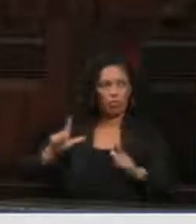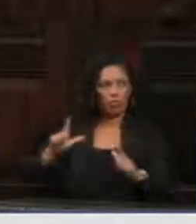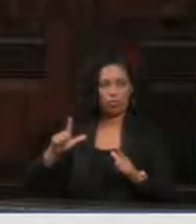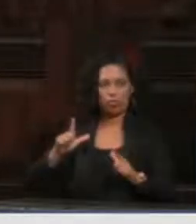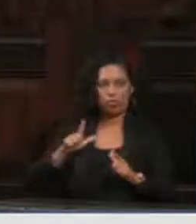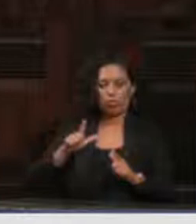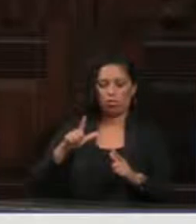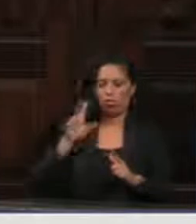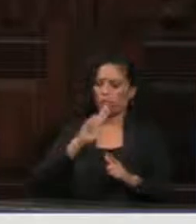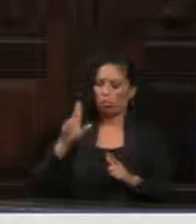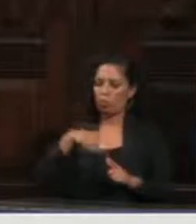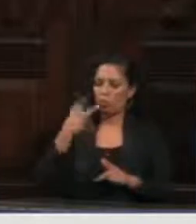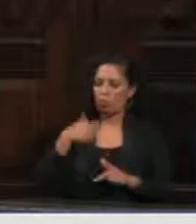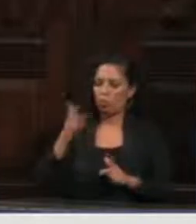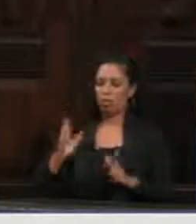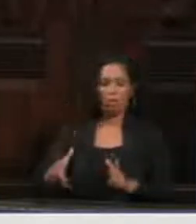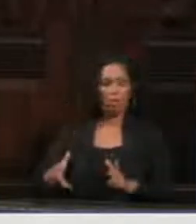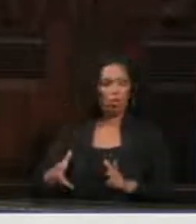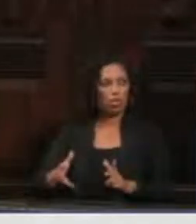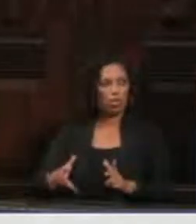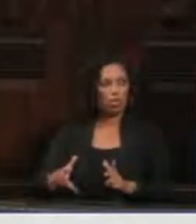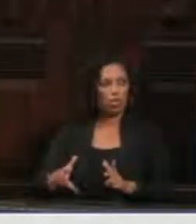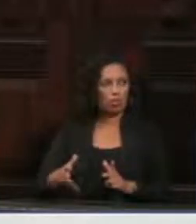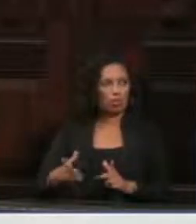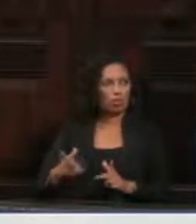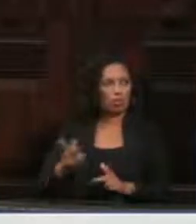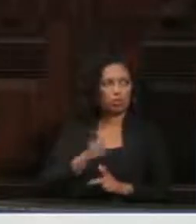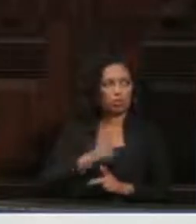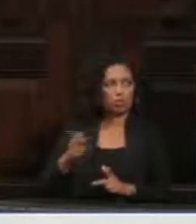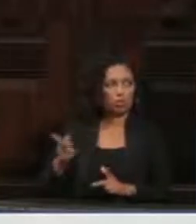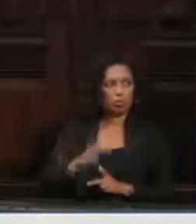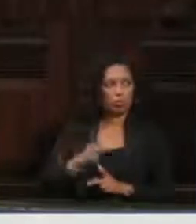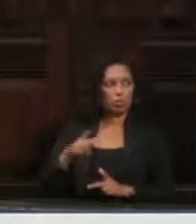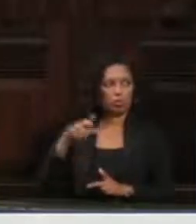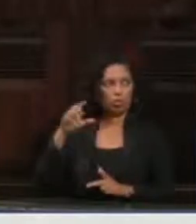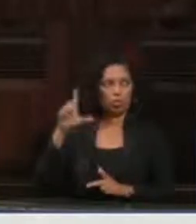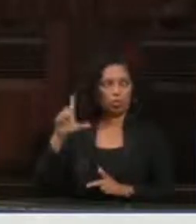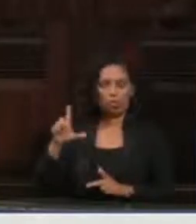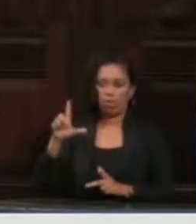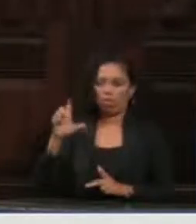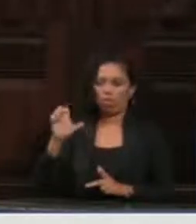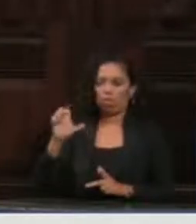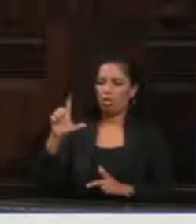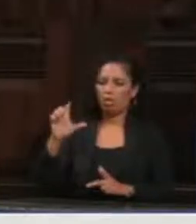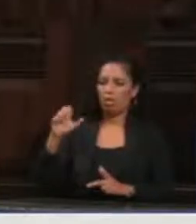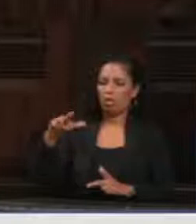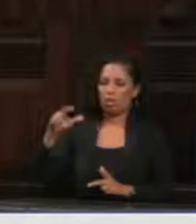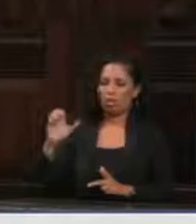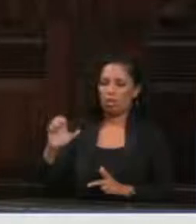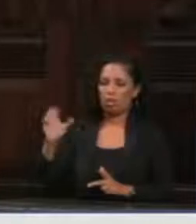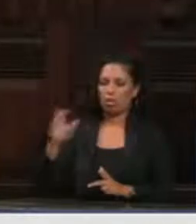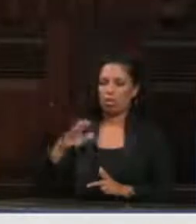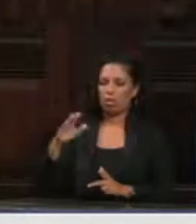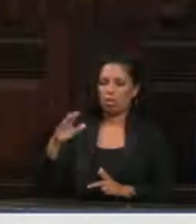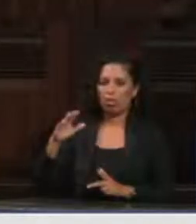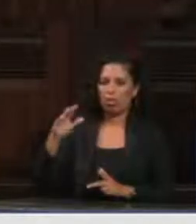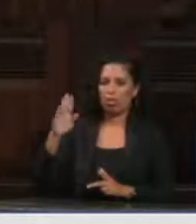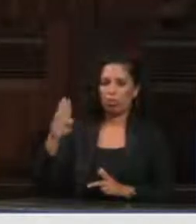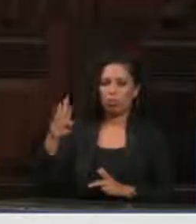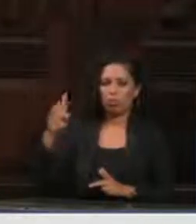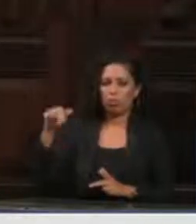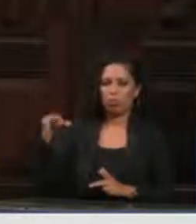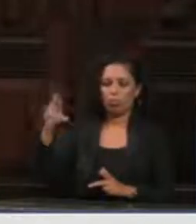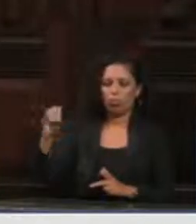citados, ou seja, os apresentadores Helênio Salles e Bruno Caputo,